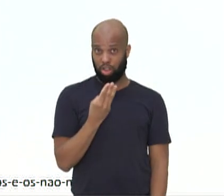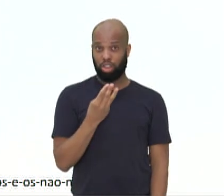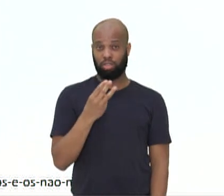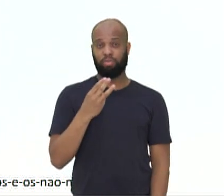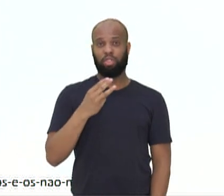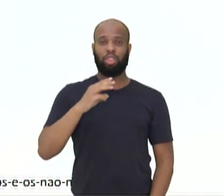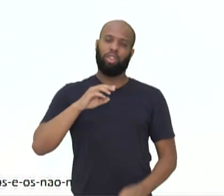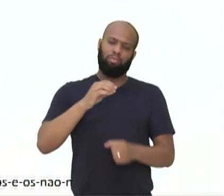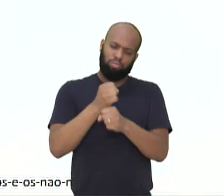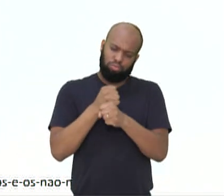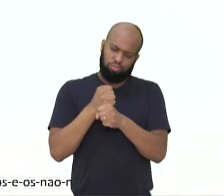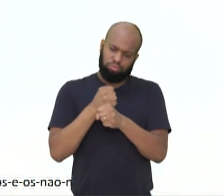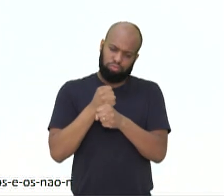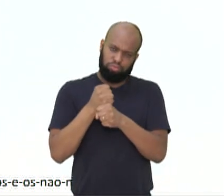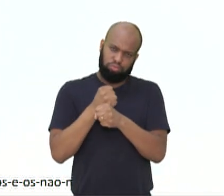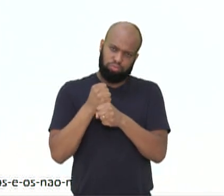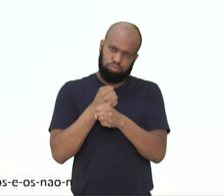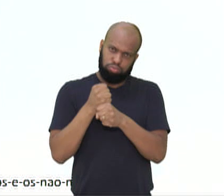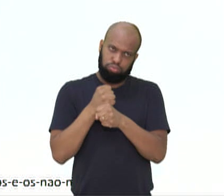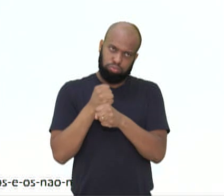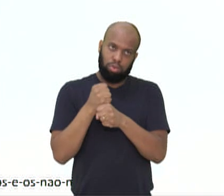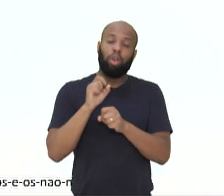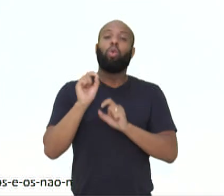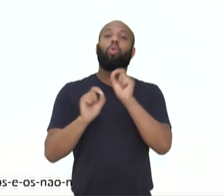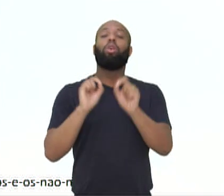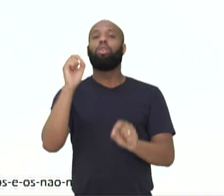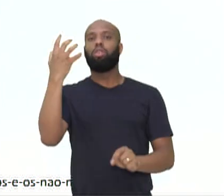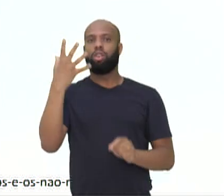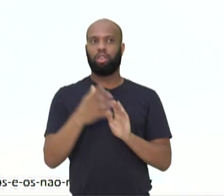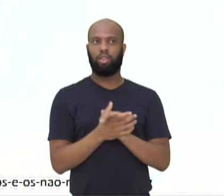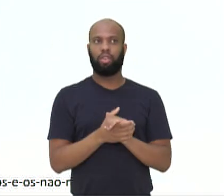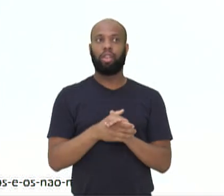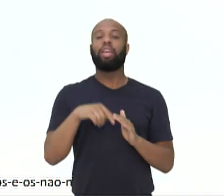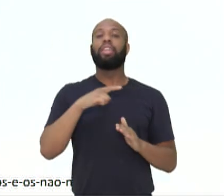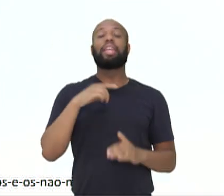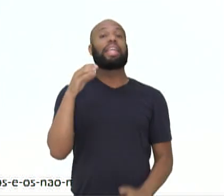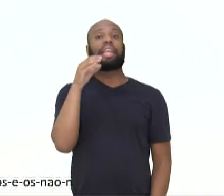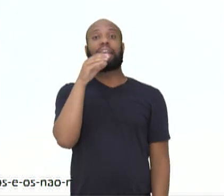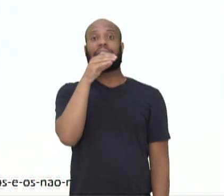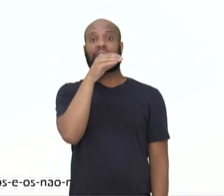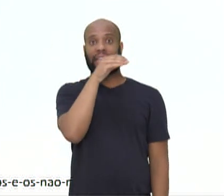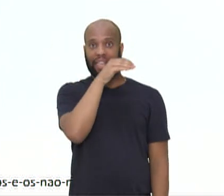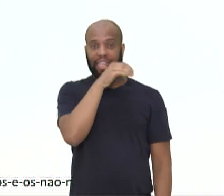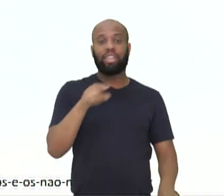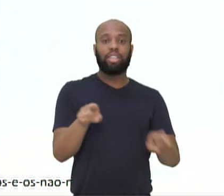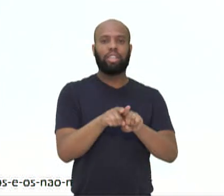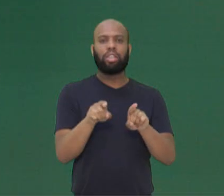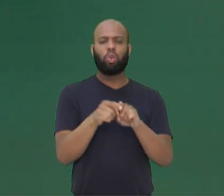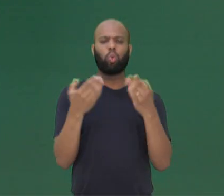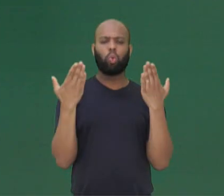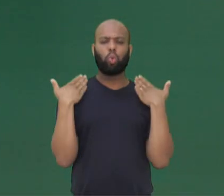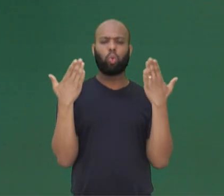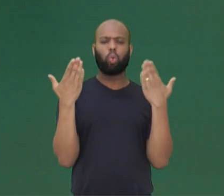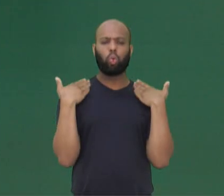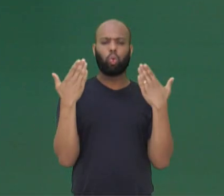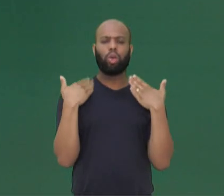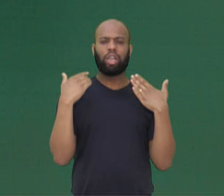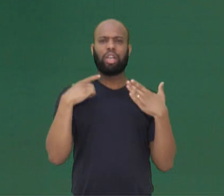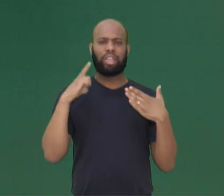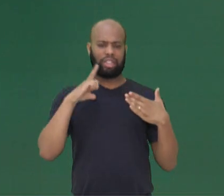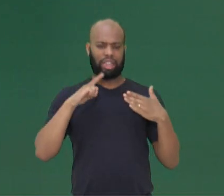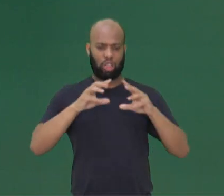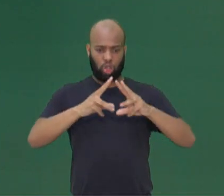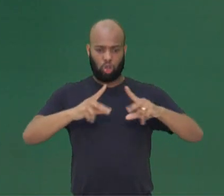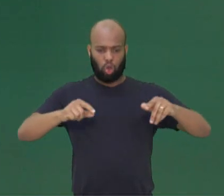Então, esses minerais, eles são formados graças a quem? A ação de calor, altas temperaturas nas profundidades